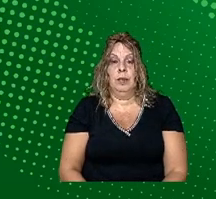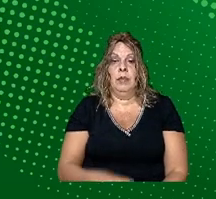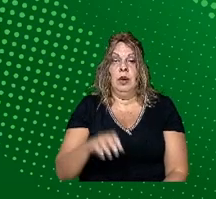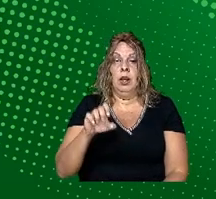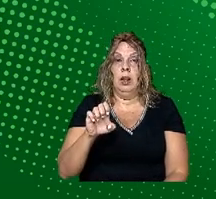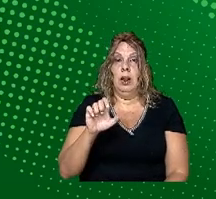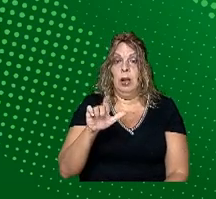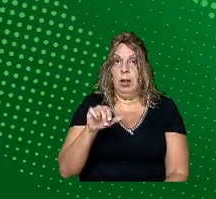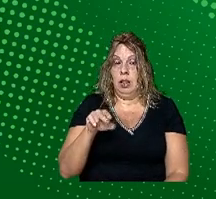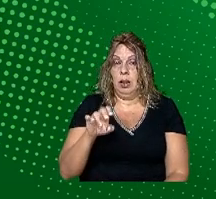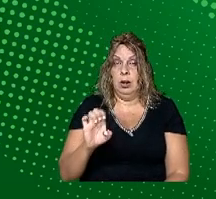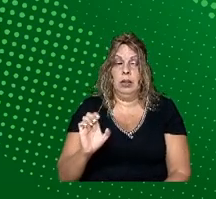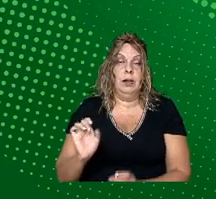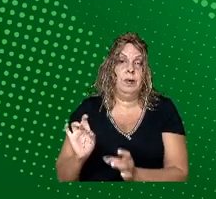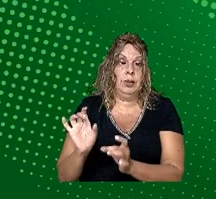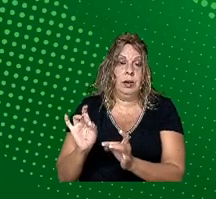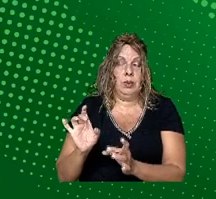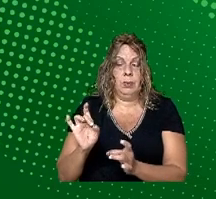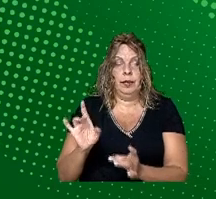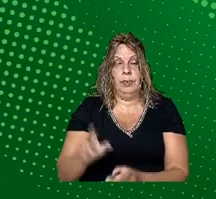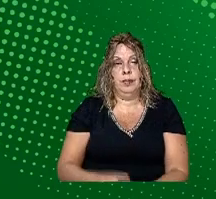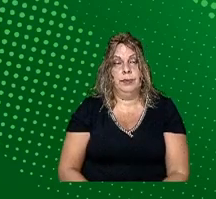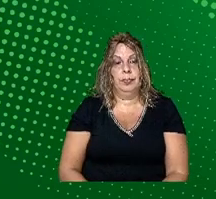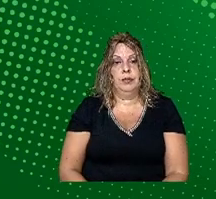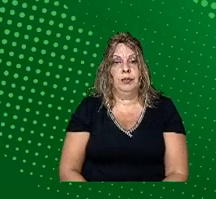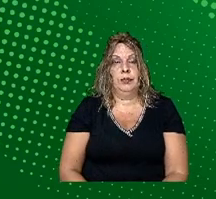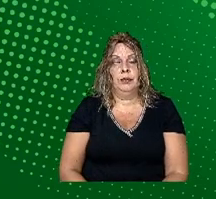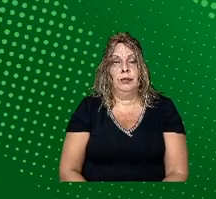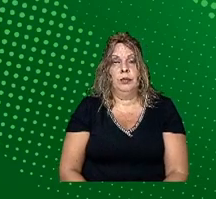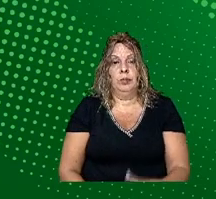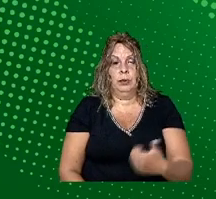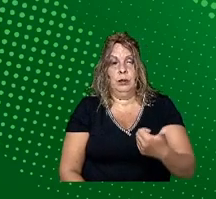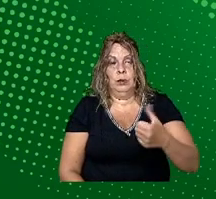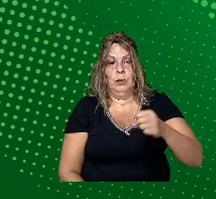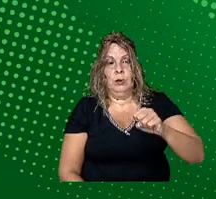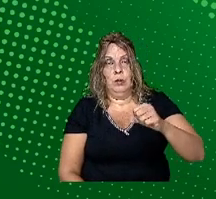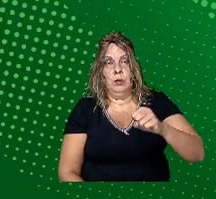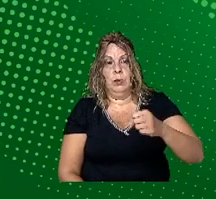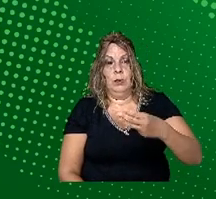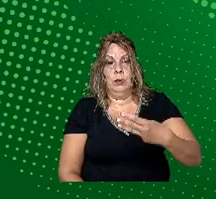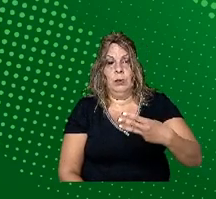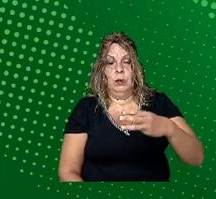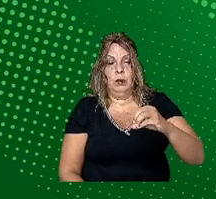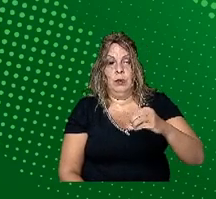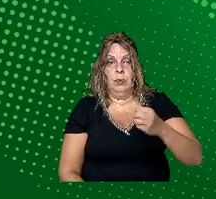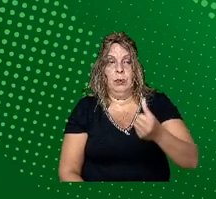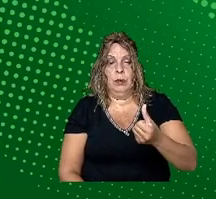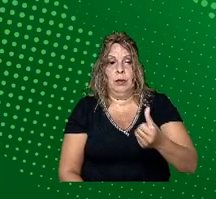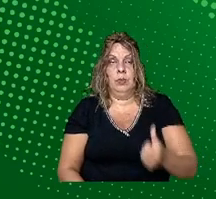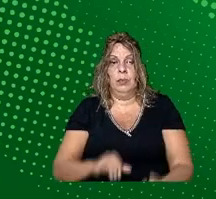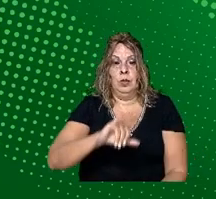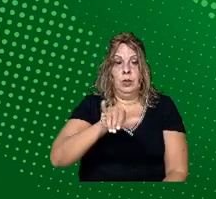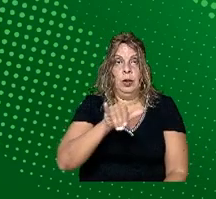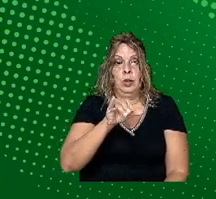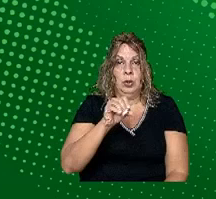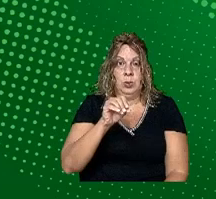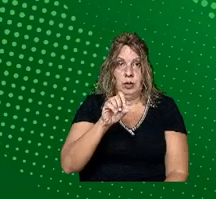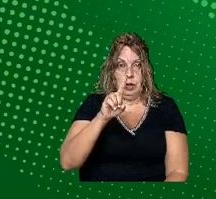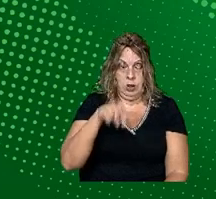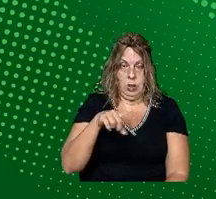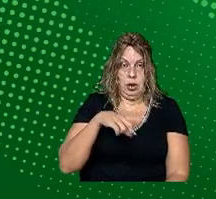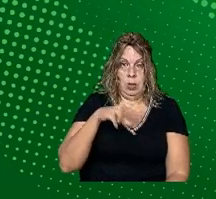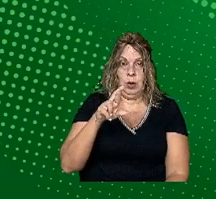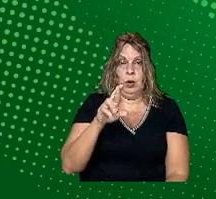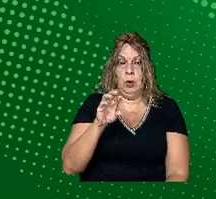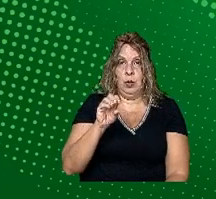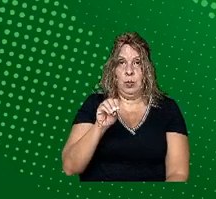Moura. A Pé Quente, Regional Neópolis. Parabéns. 188306, José Roberto Santos Costa, aqui do bairro